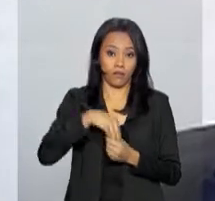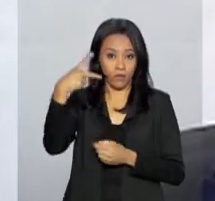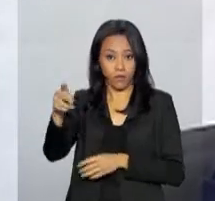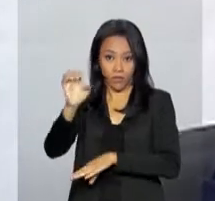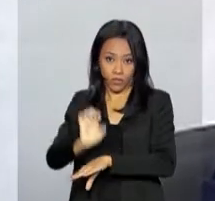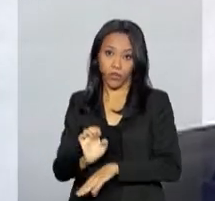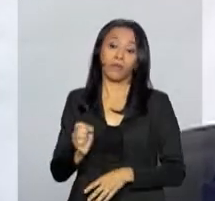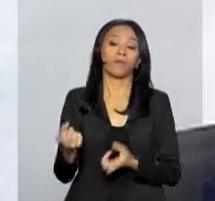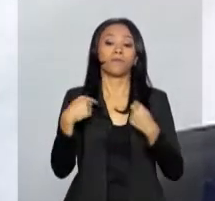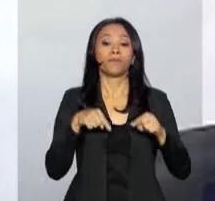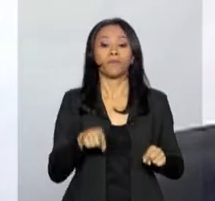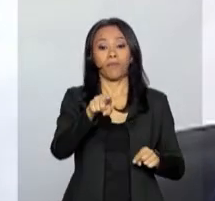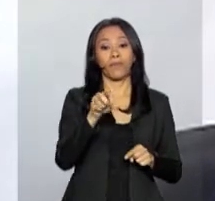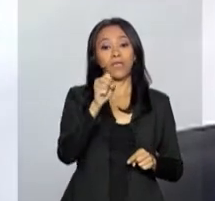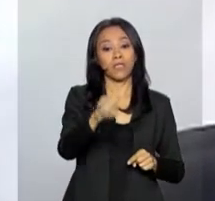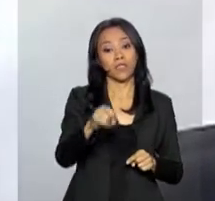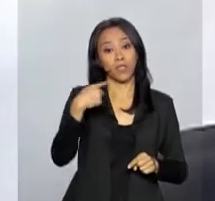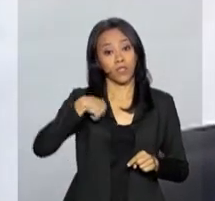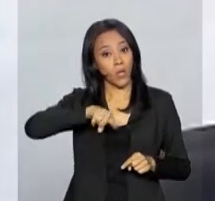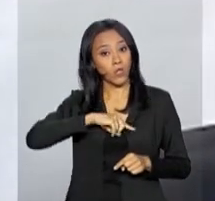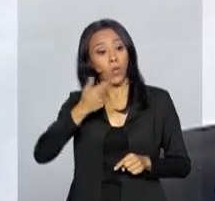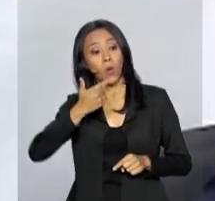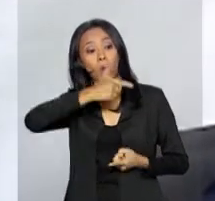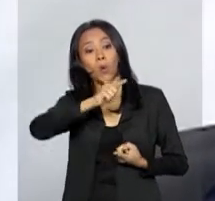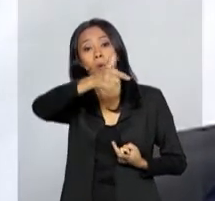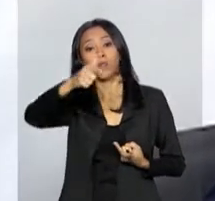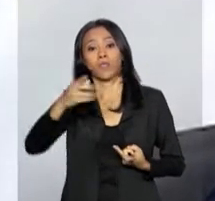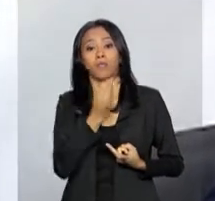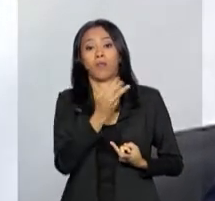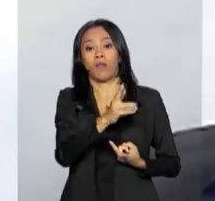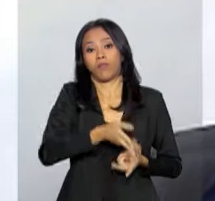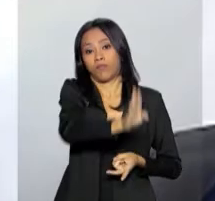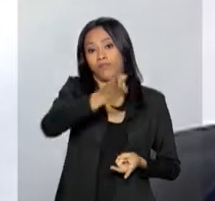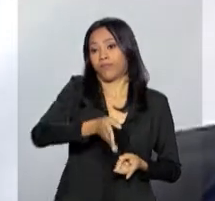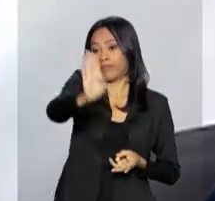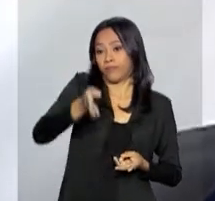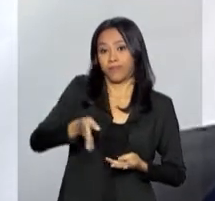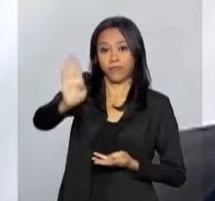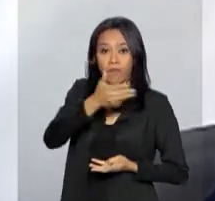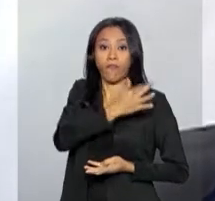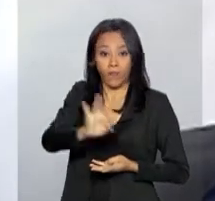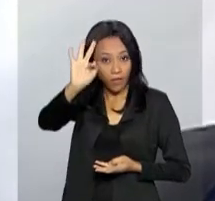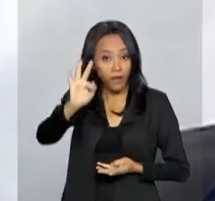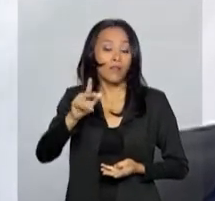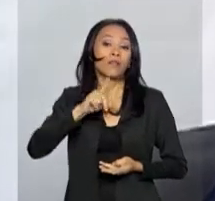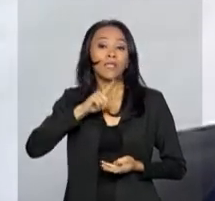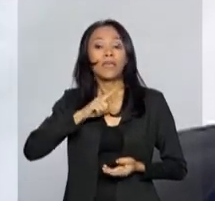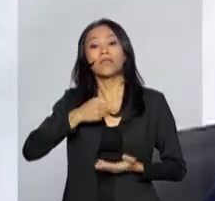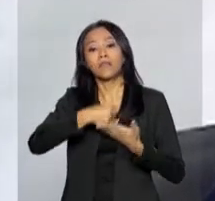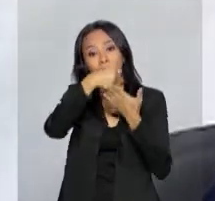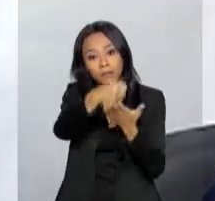nós detectarmos a necessidade de que outras rodovias federais tenham também essa